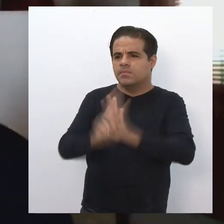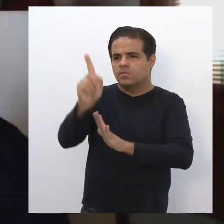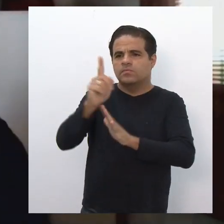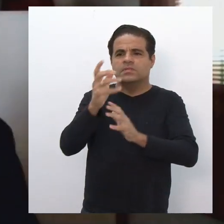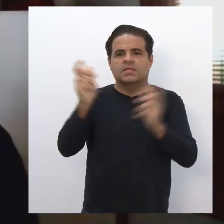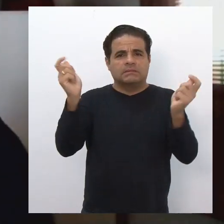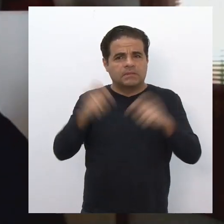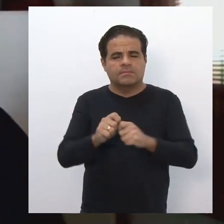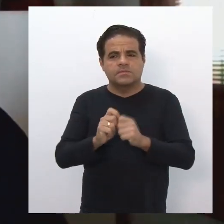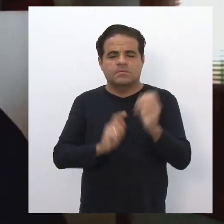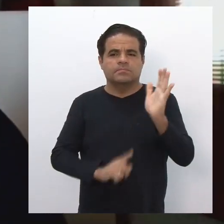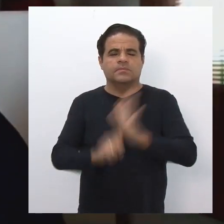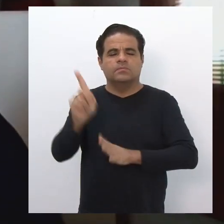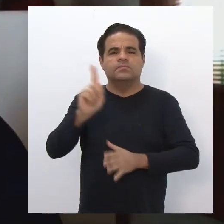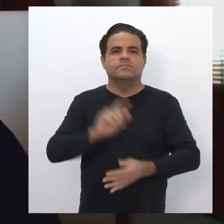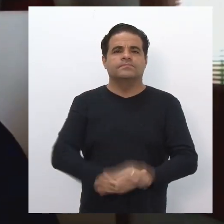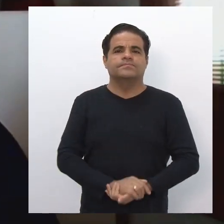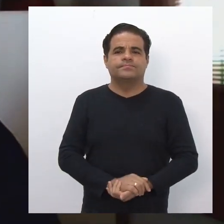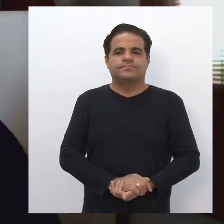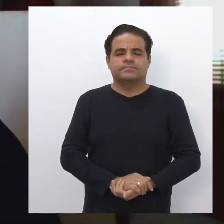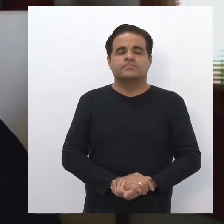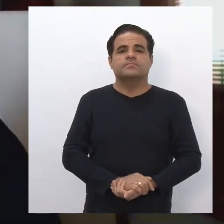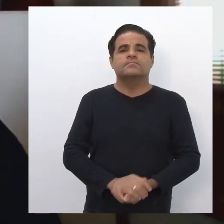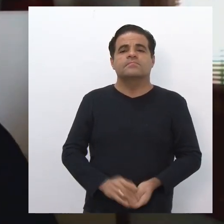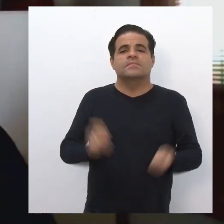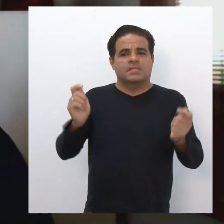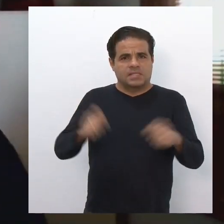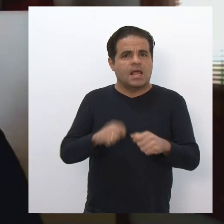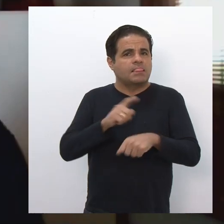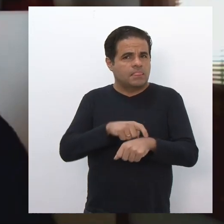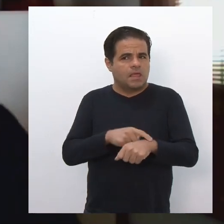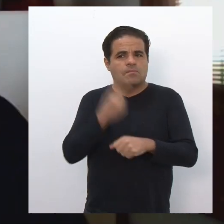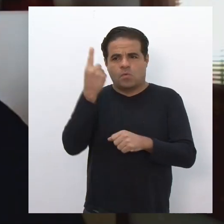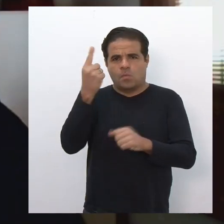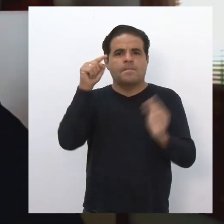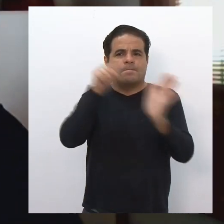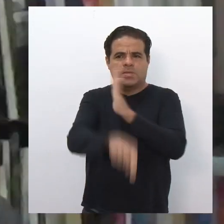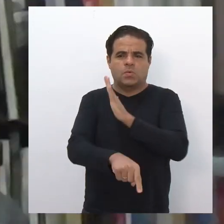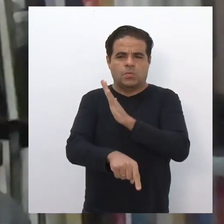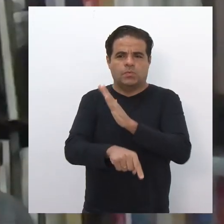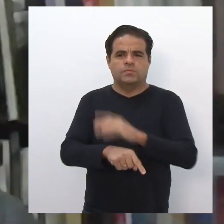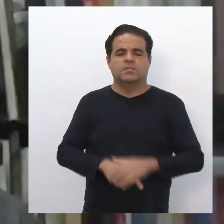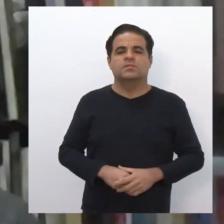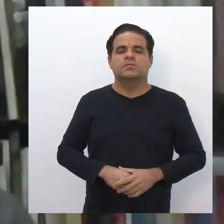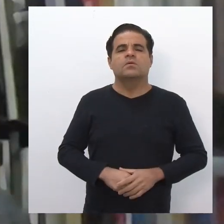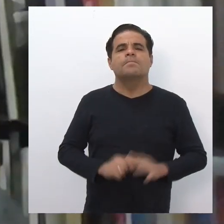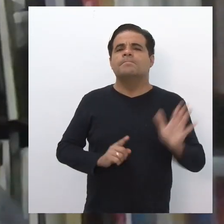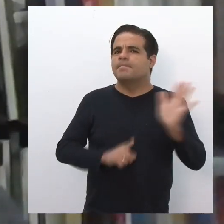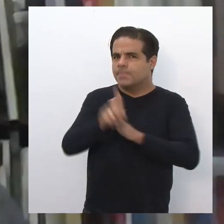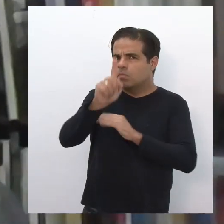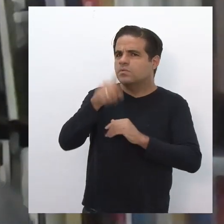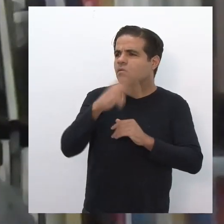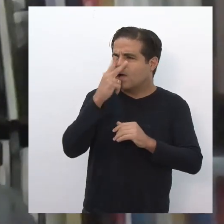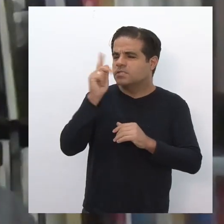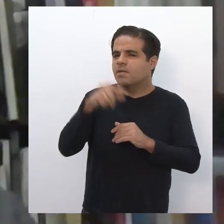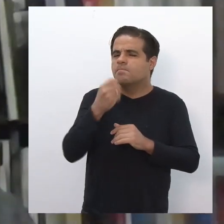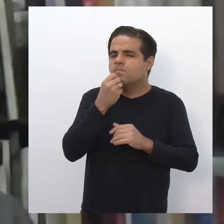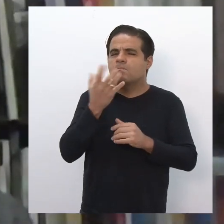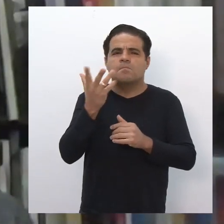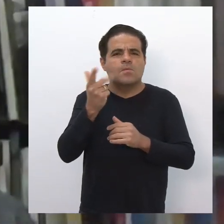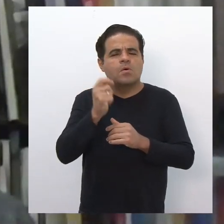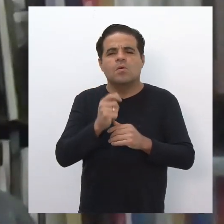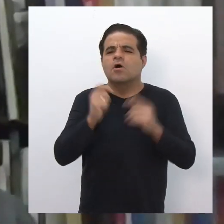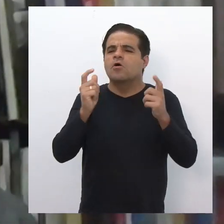ele? Dá tempo da gente fazer uma. Oi, Pierre, tem uma pergunta que eu acho que é muito boa.